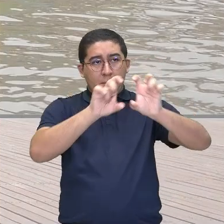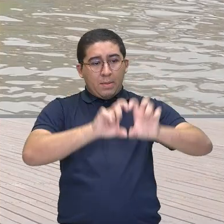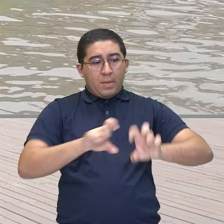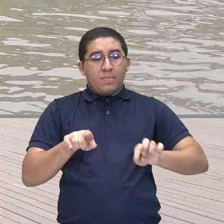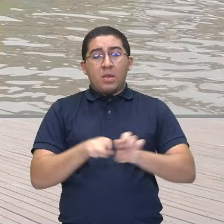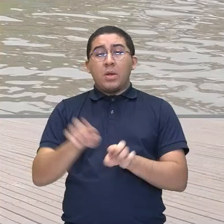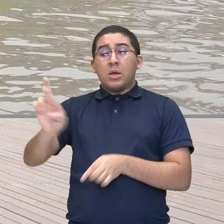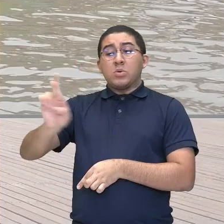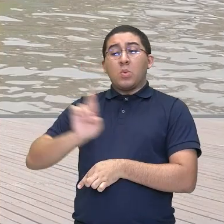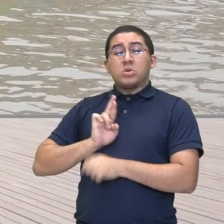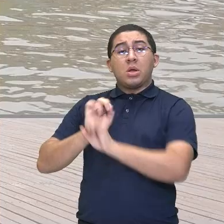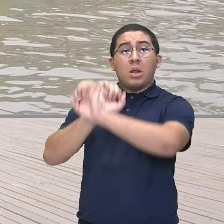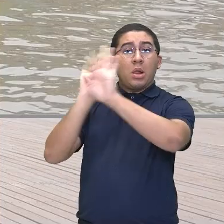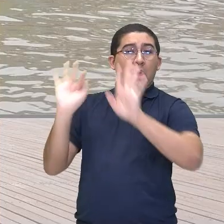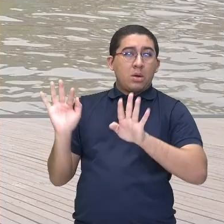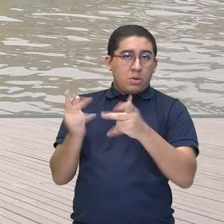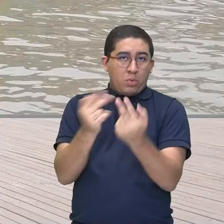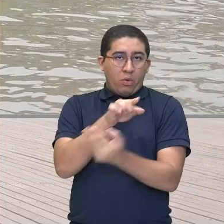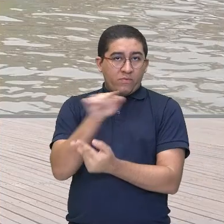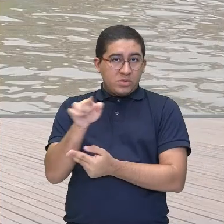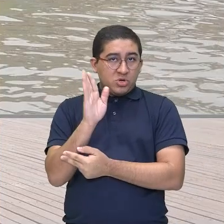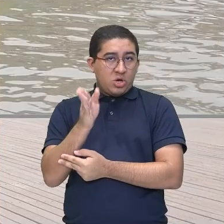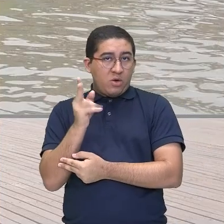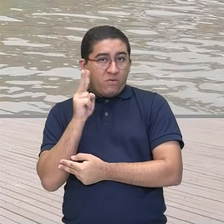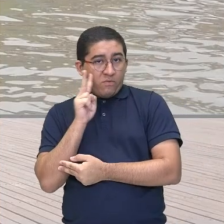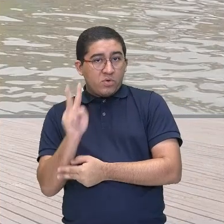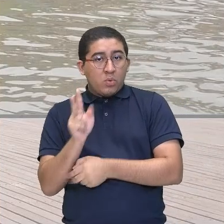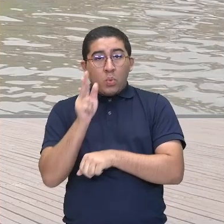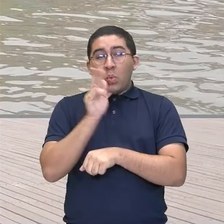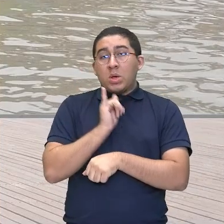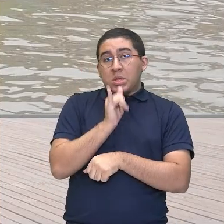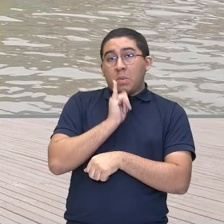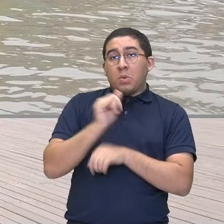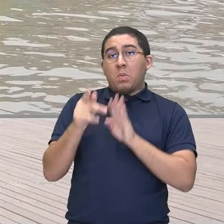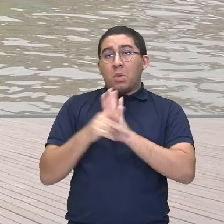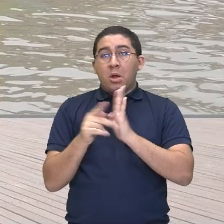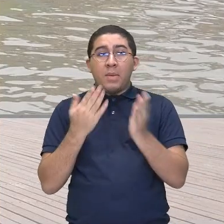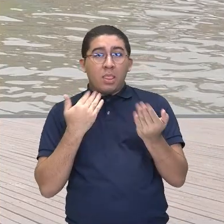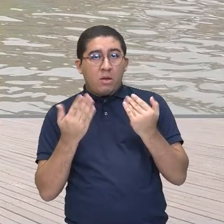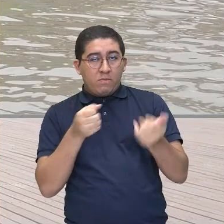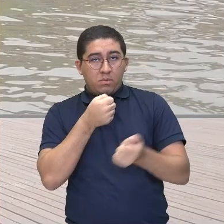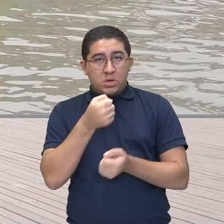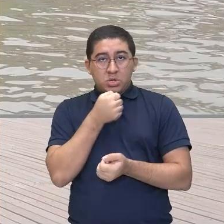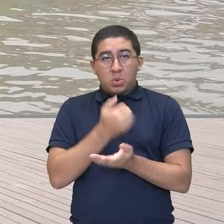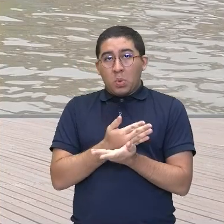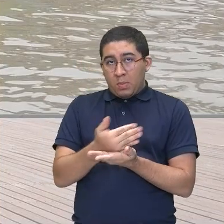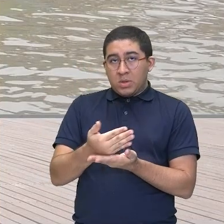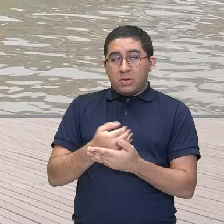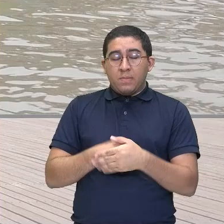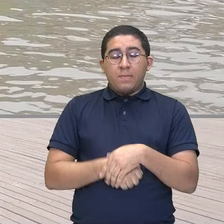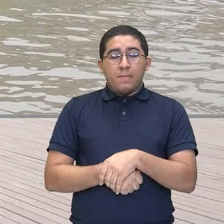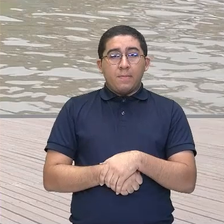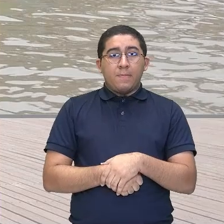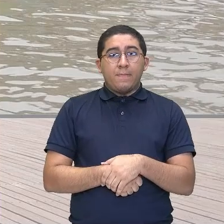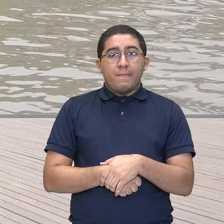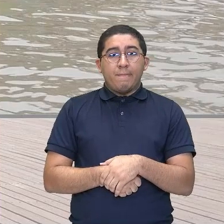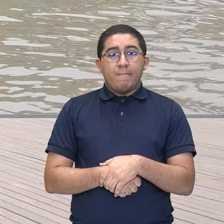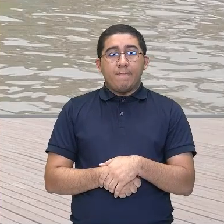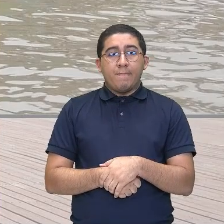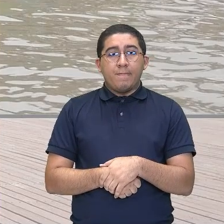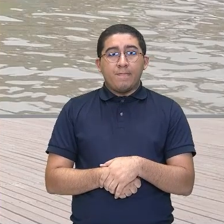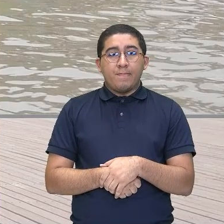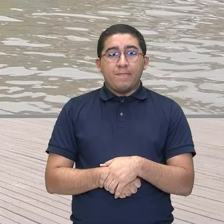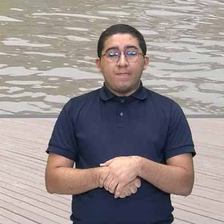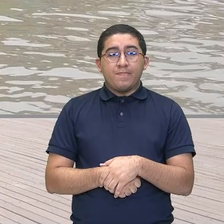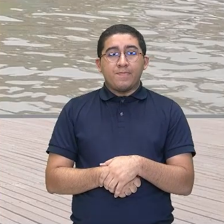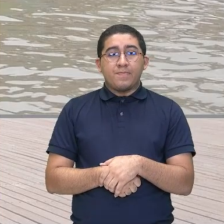respostas claras, como foi que vocês viram muito bem com o exemplo, né, da entrevista no início da aula. Então, muito bem, esses